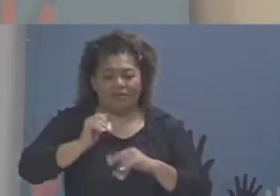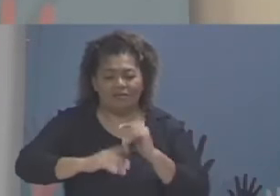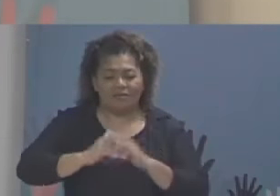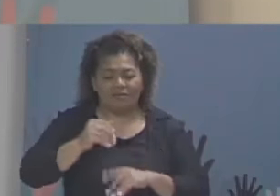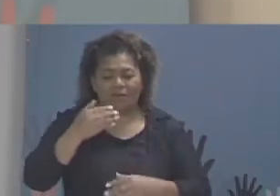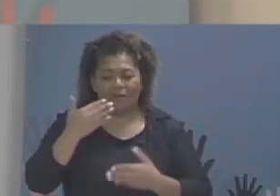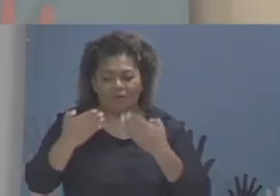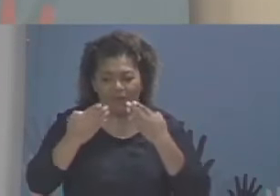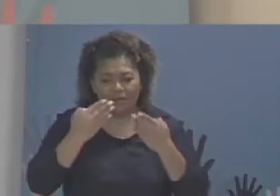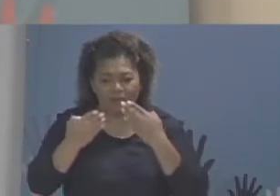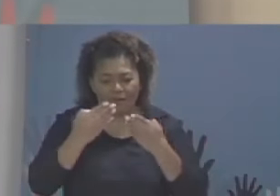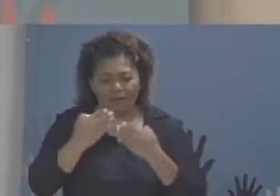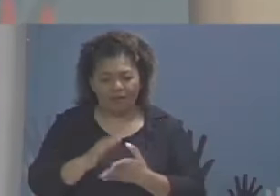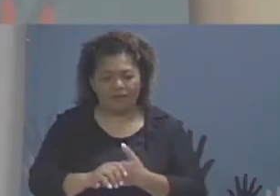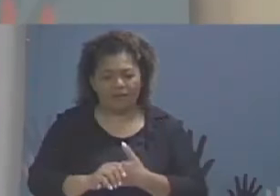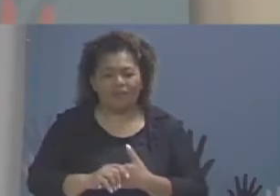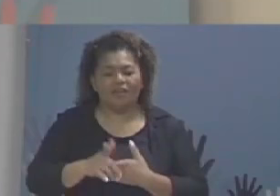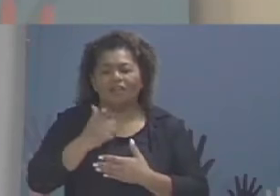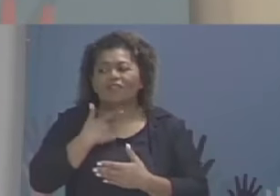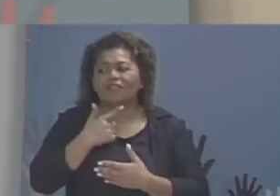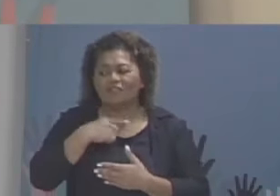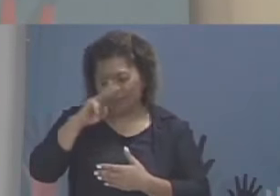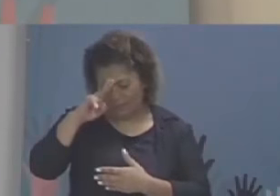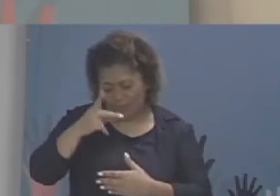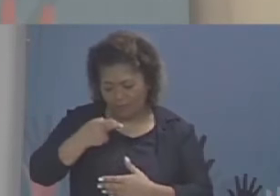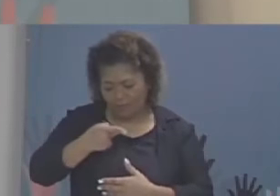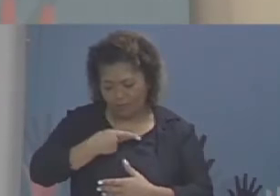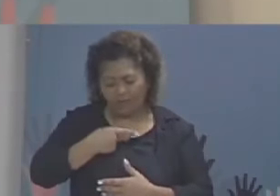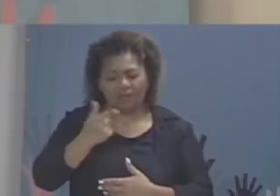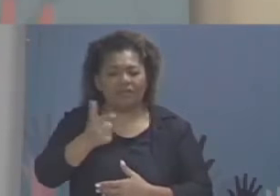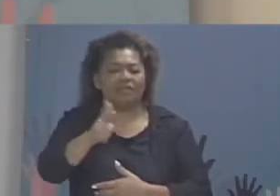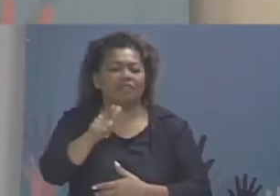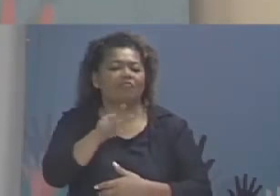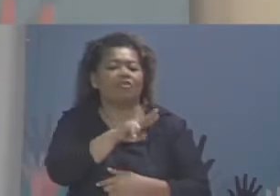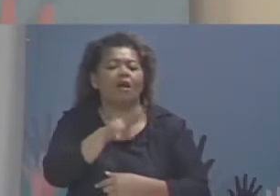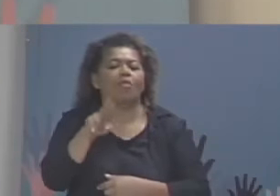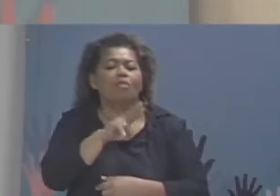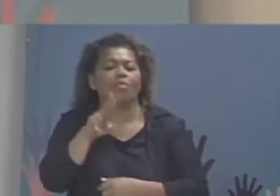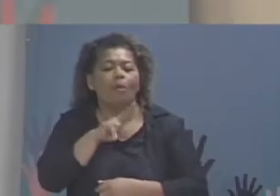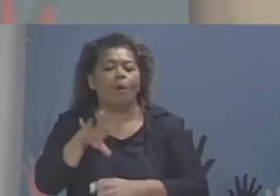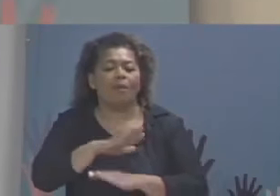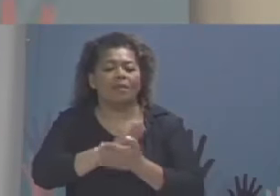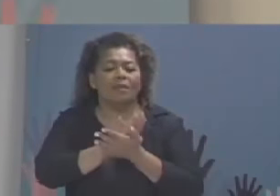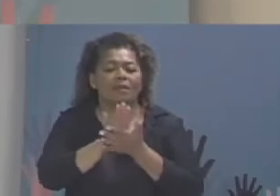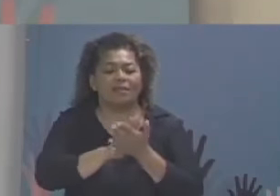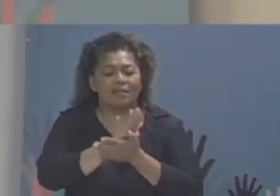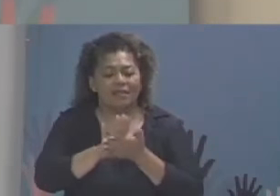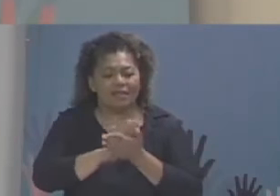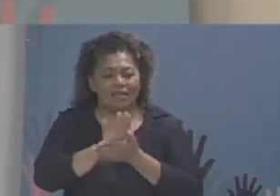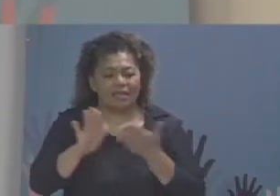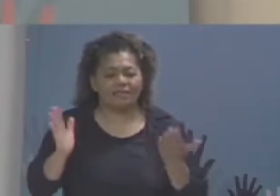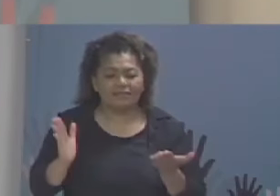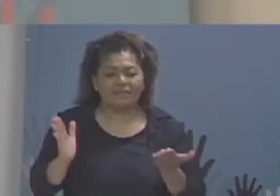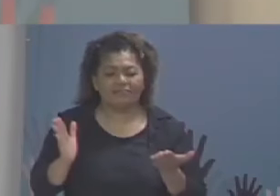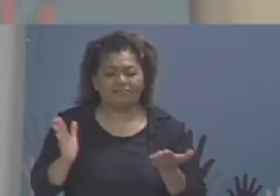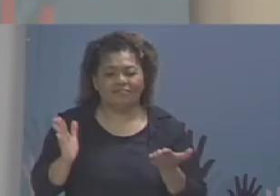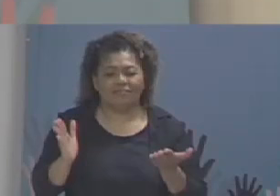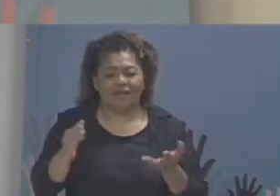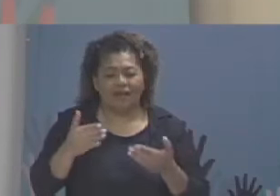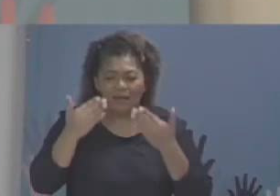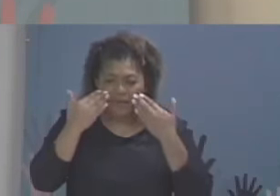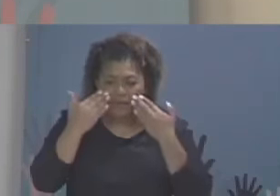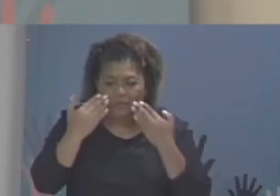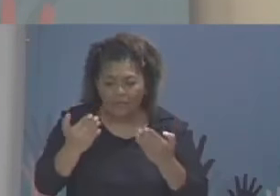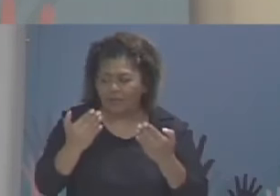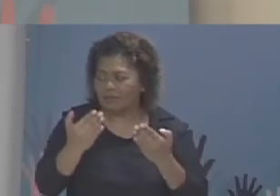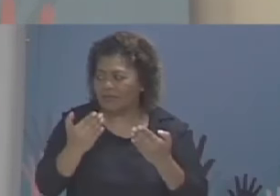profissional por interesses de um coletivo sem nome. É um coletivo que não se apresenta. que não bate continência e mostra que veio.